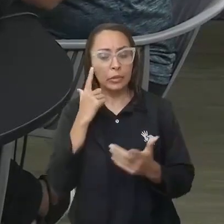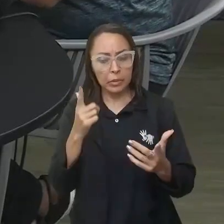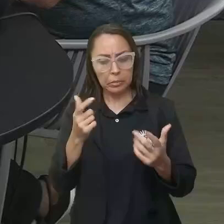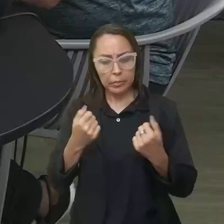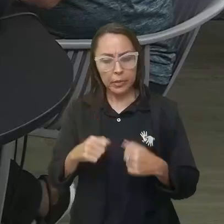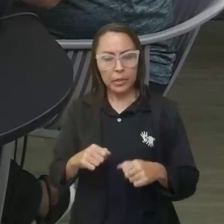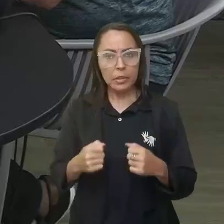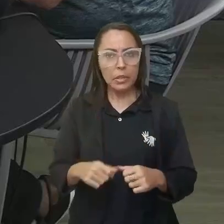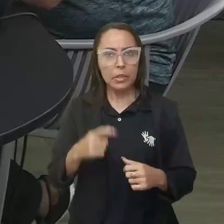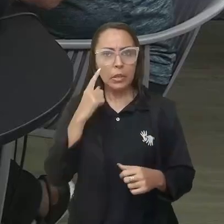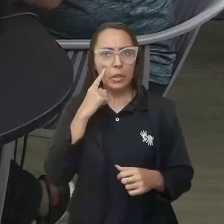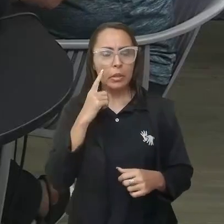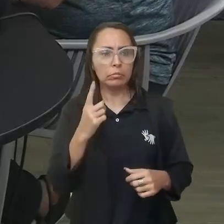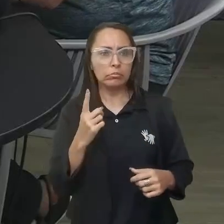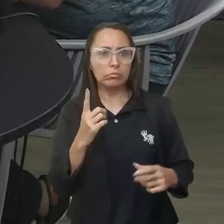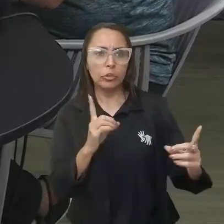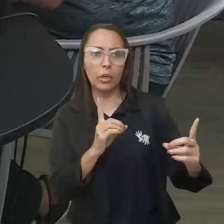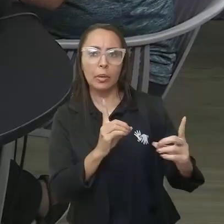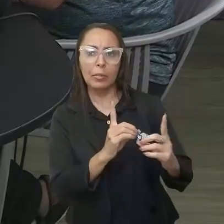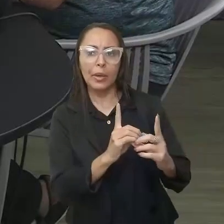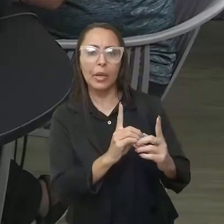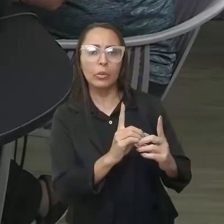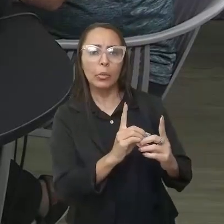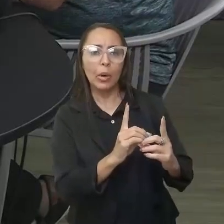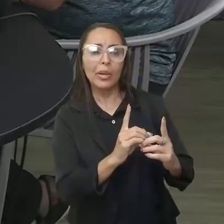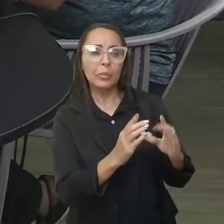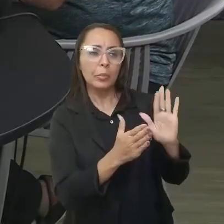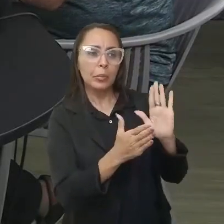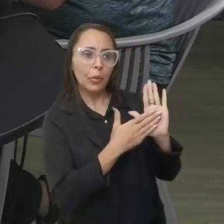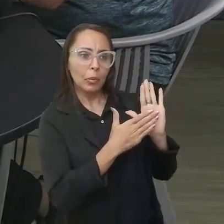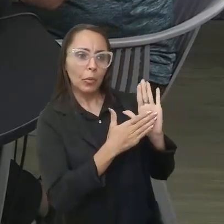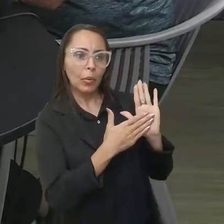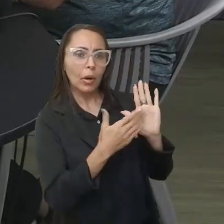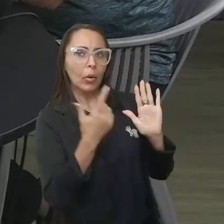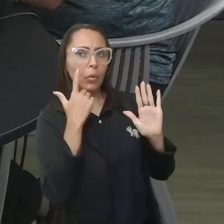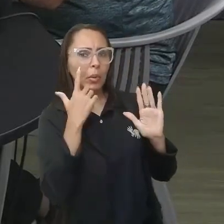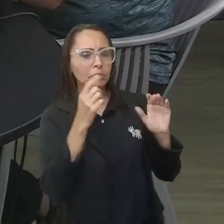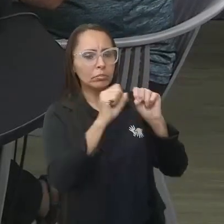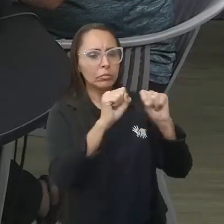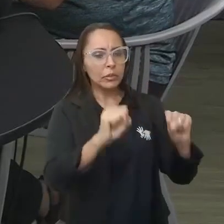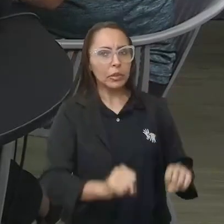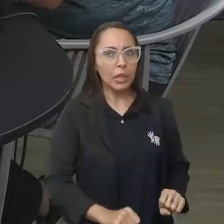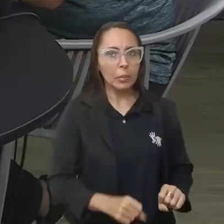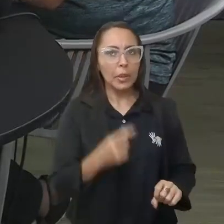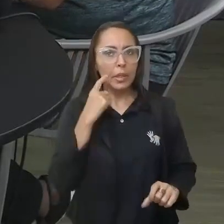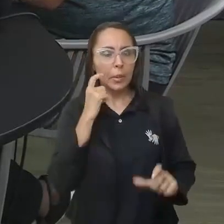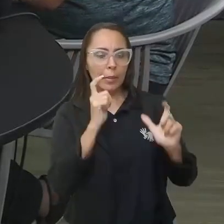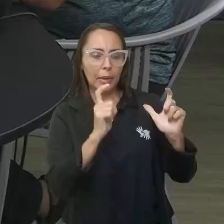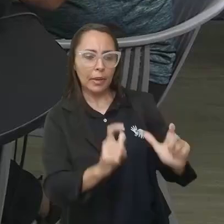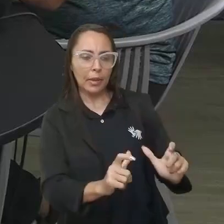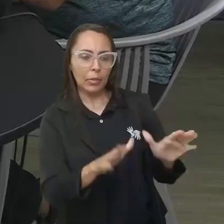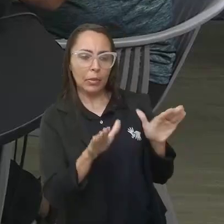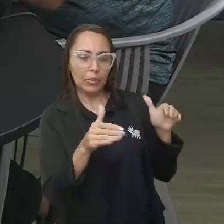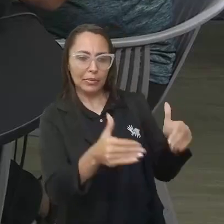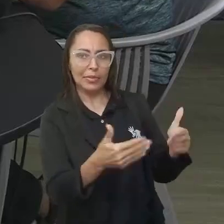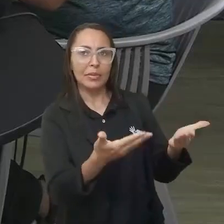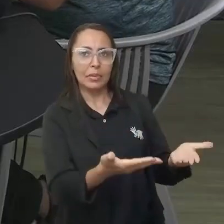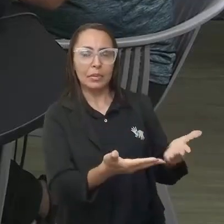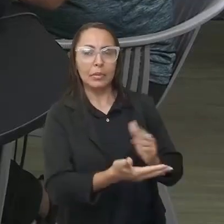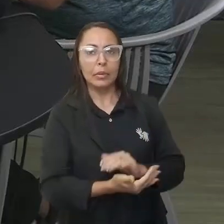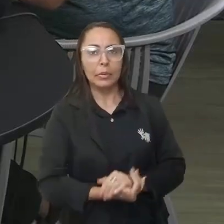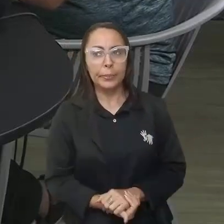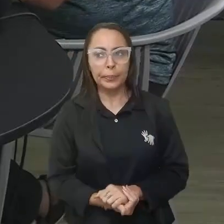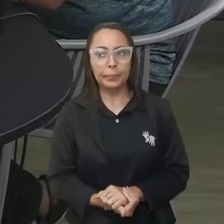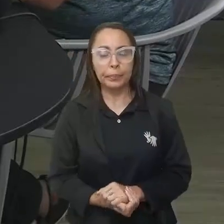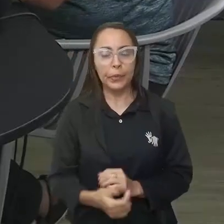precisa chegar perto, entender e propor algo que seja mais sistemático para aquele lugar, né?